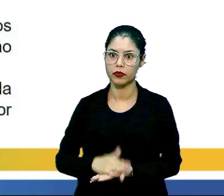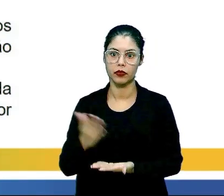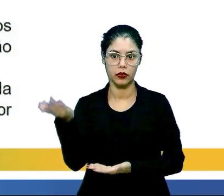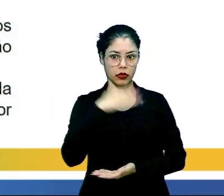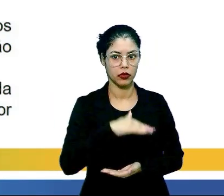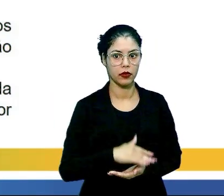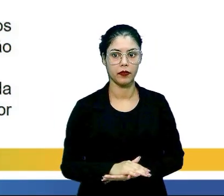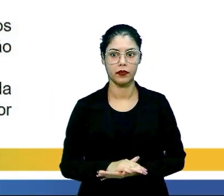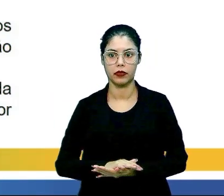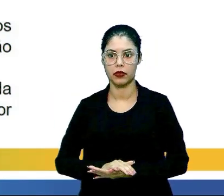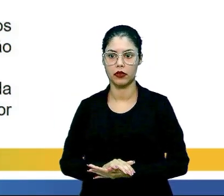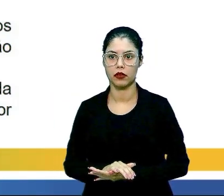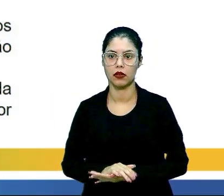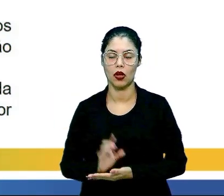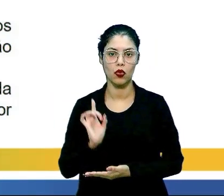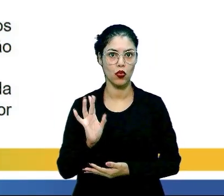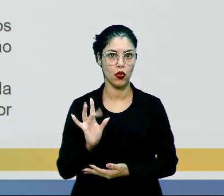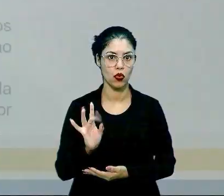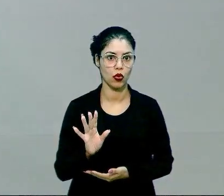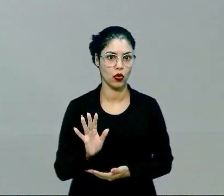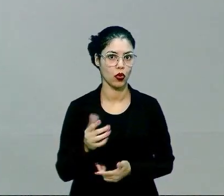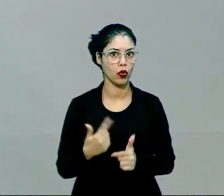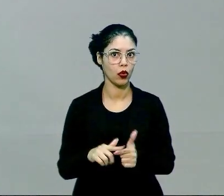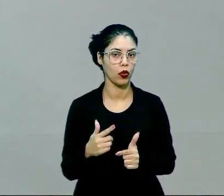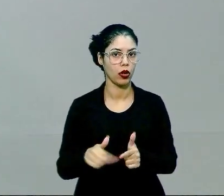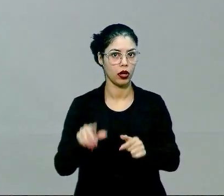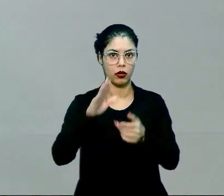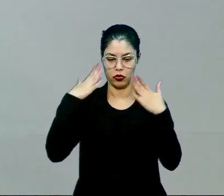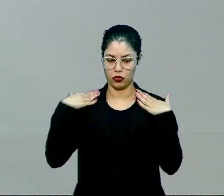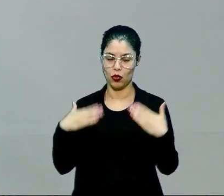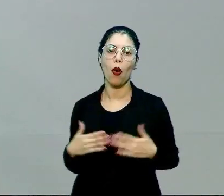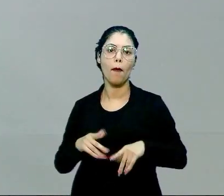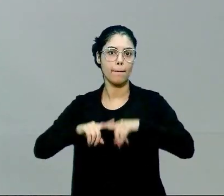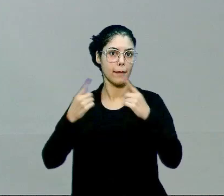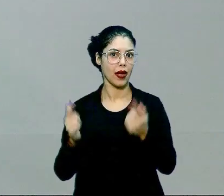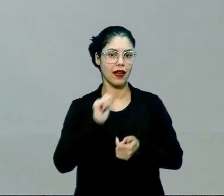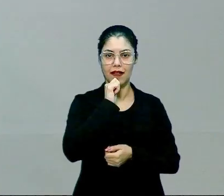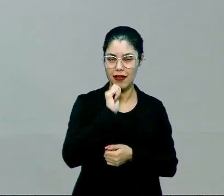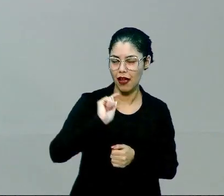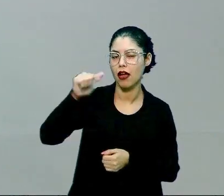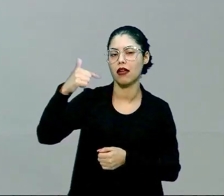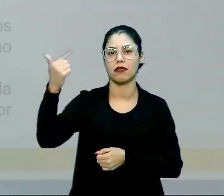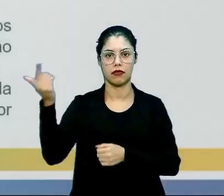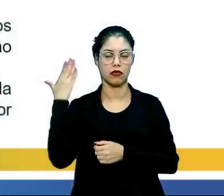vamos lá, que não é apenas um problema estético, né? Então vai além do problema